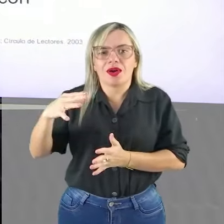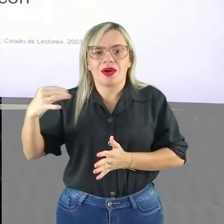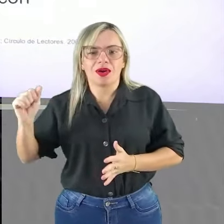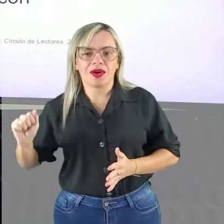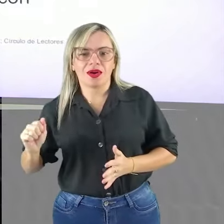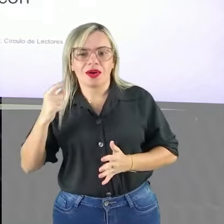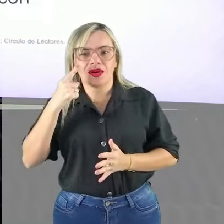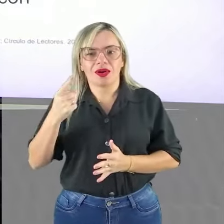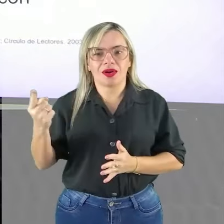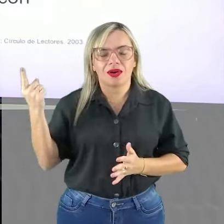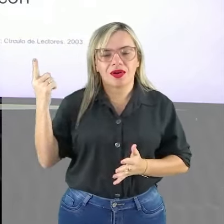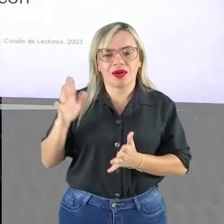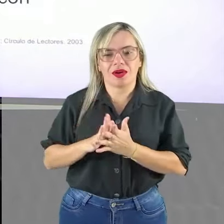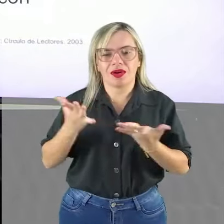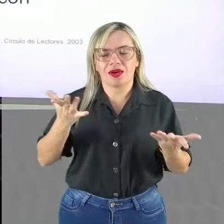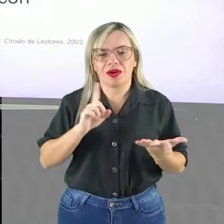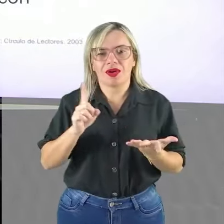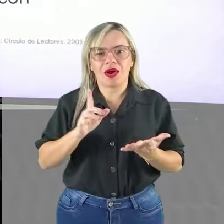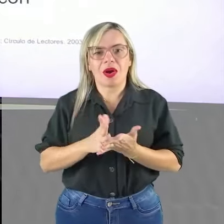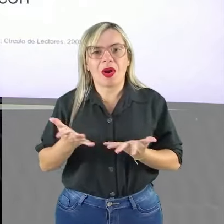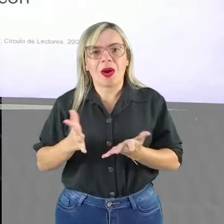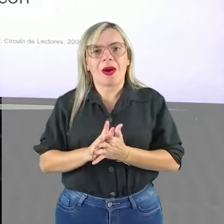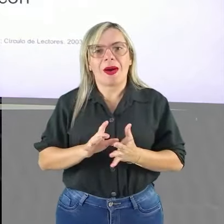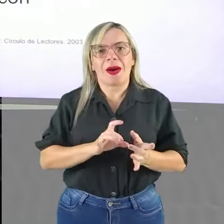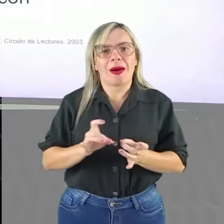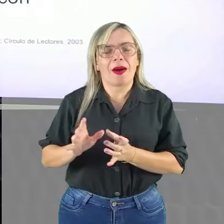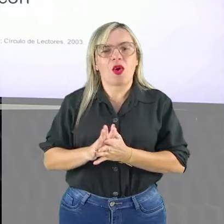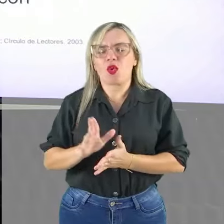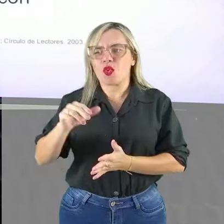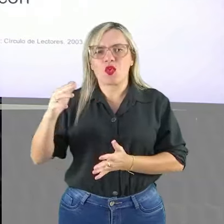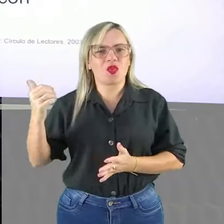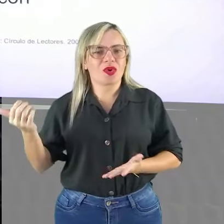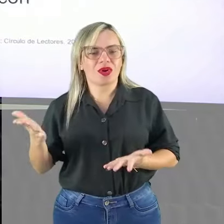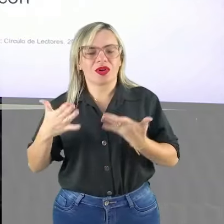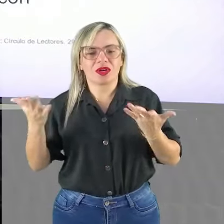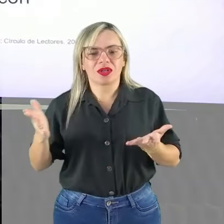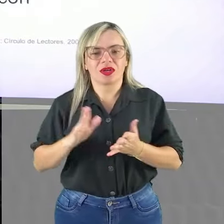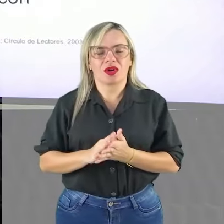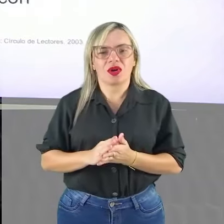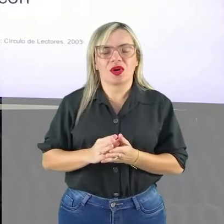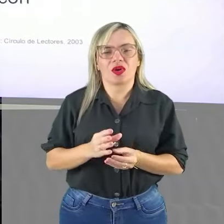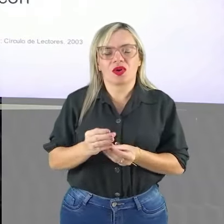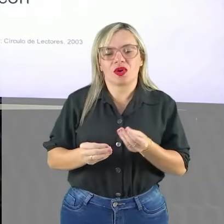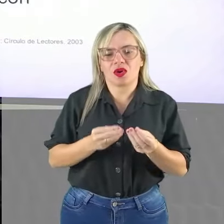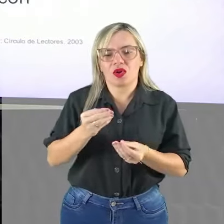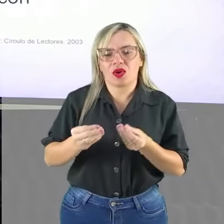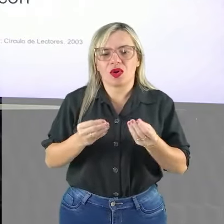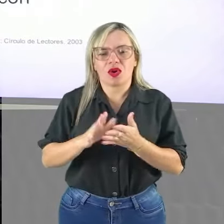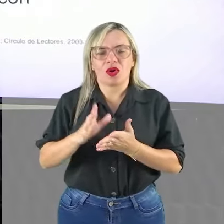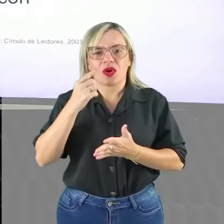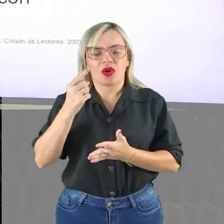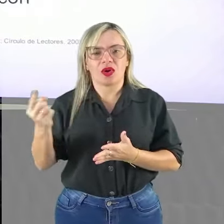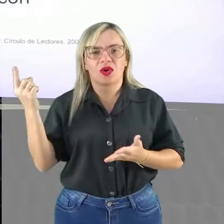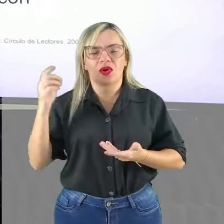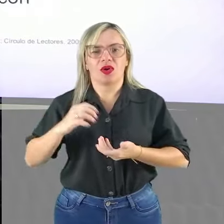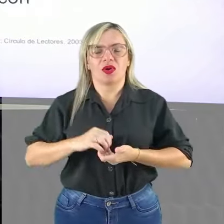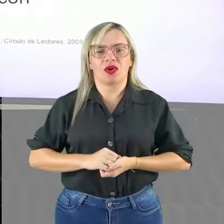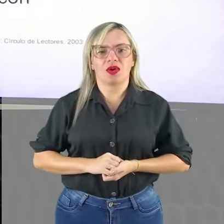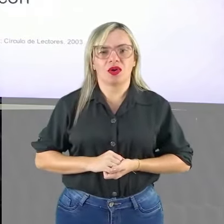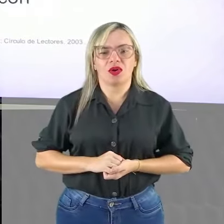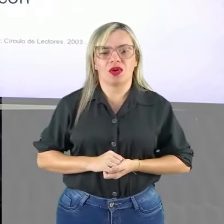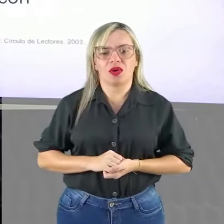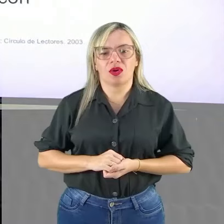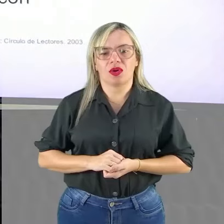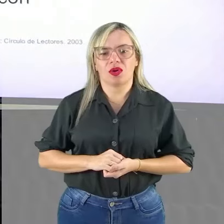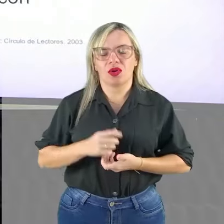deixou eles né que eles Nunca deixaram como se circulassem né as setas ou seja os